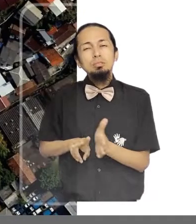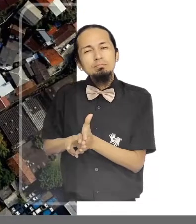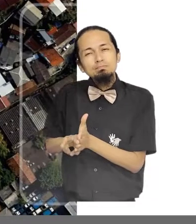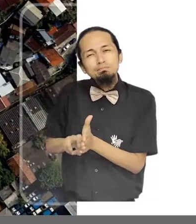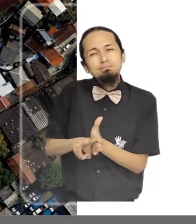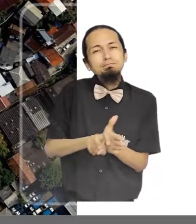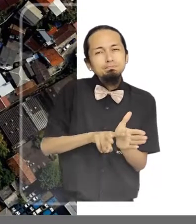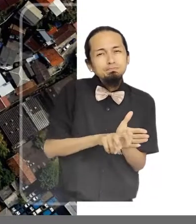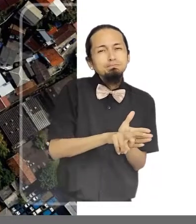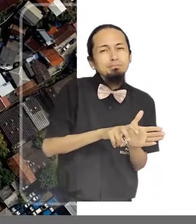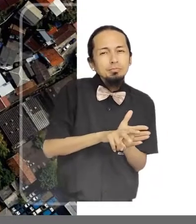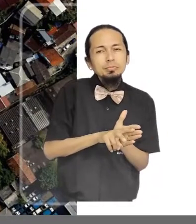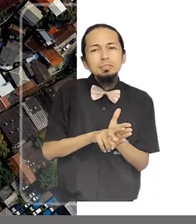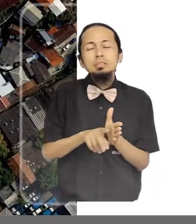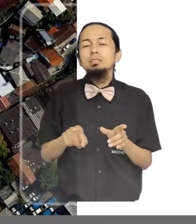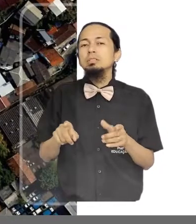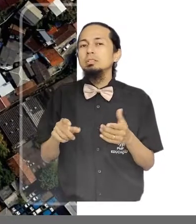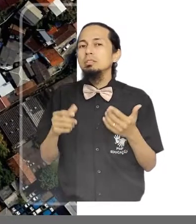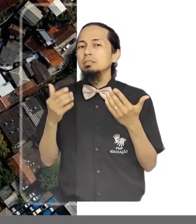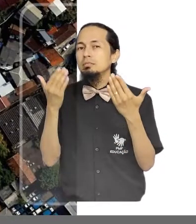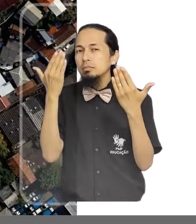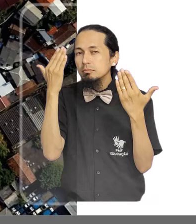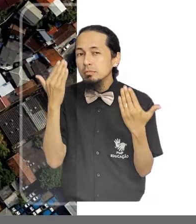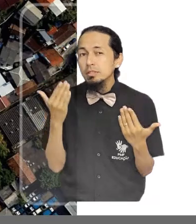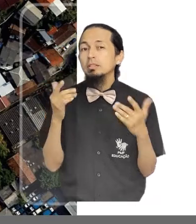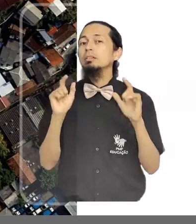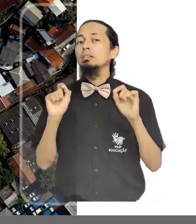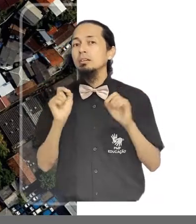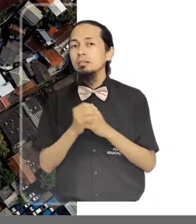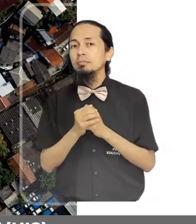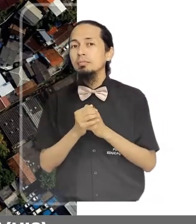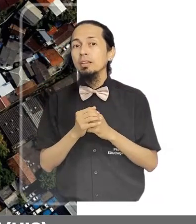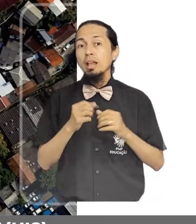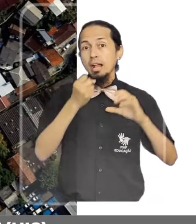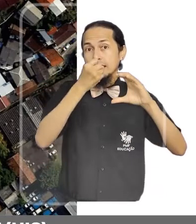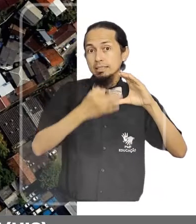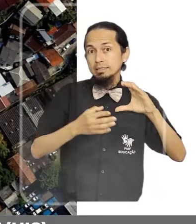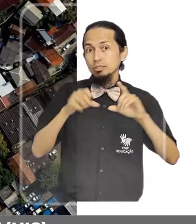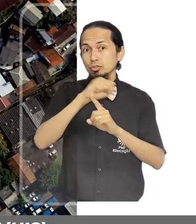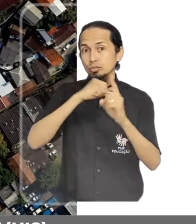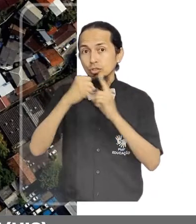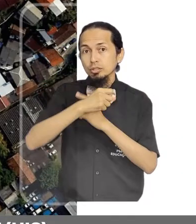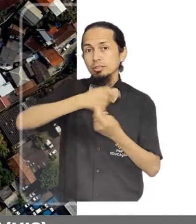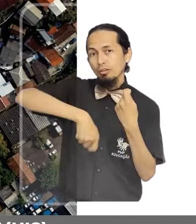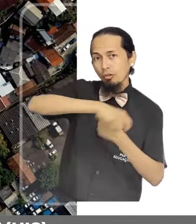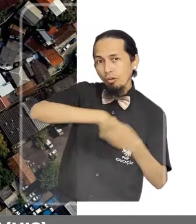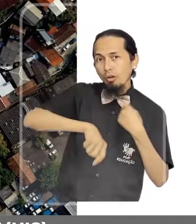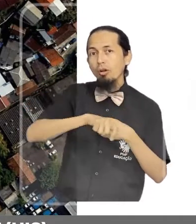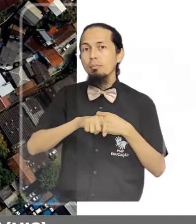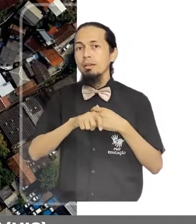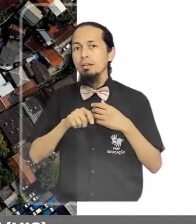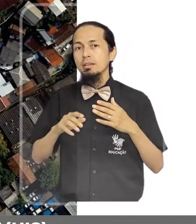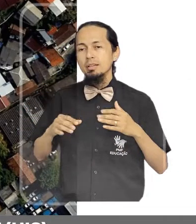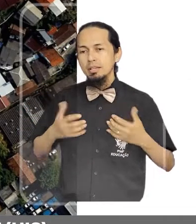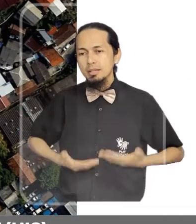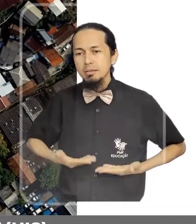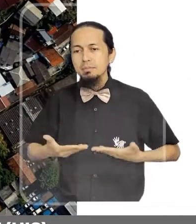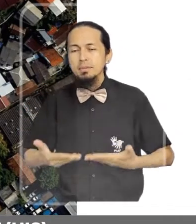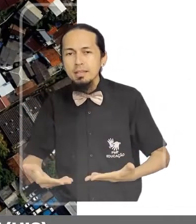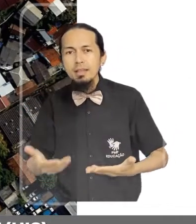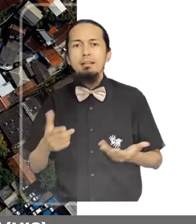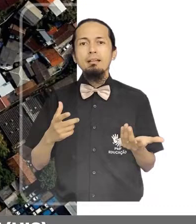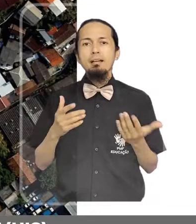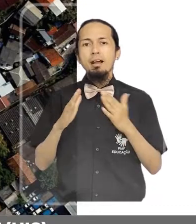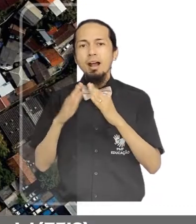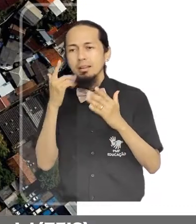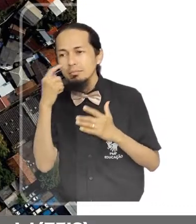Os diagnósticos preliminares também levaram em conta aspectos socioeconômicos, empregos e serviços, habitação de